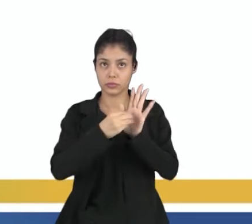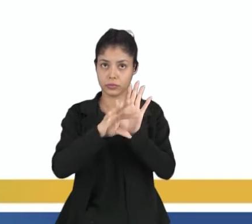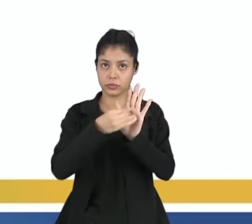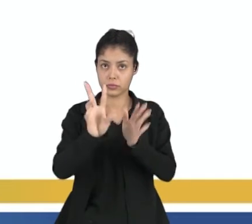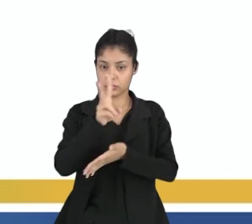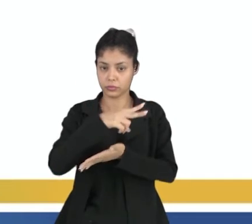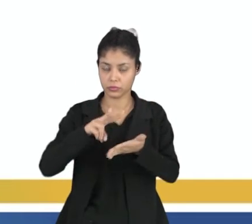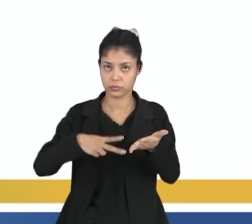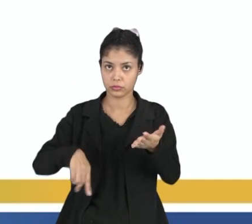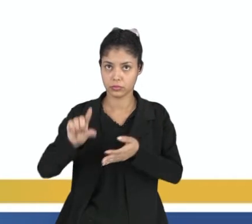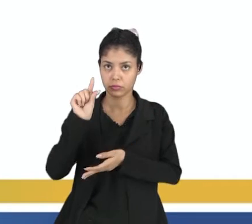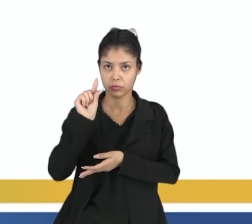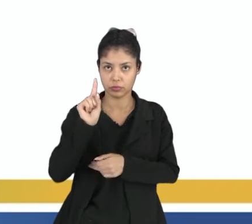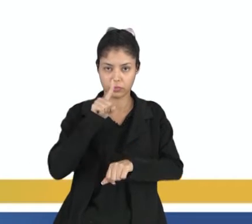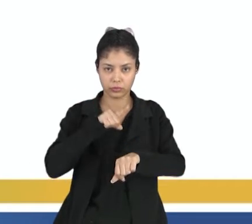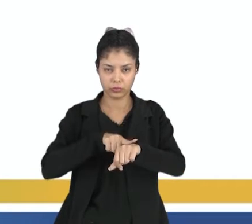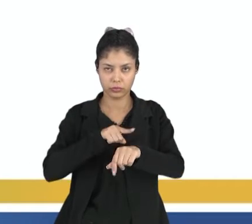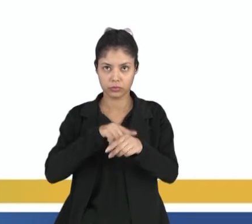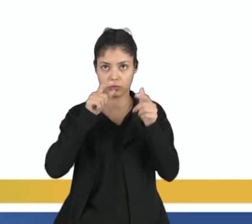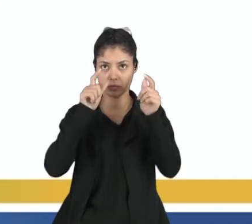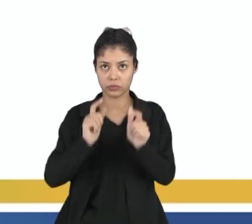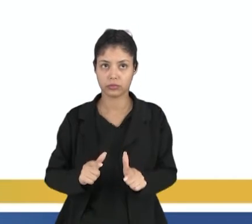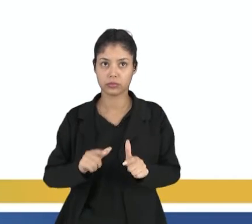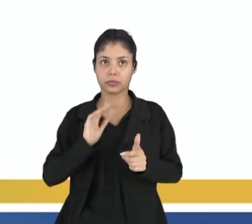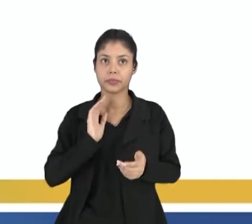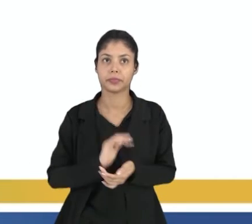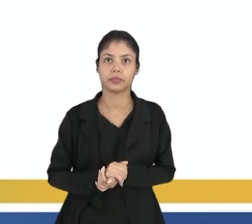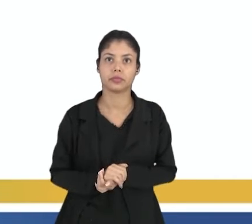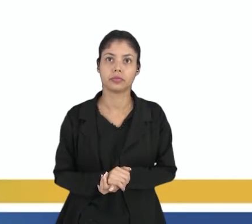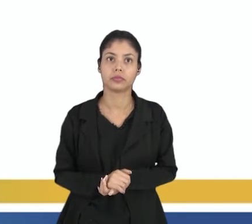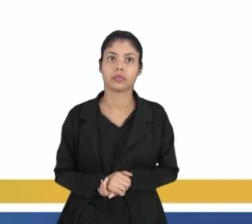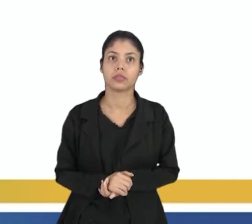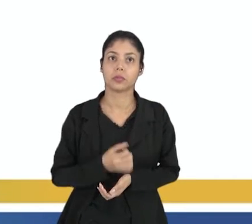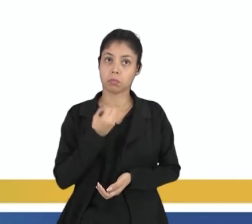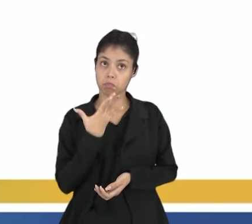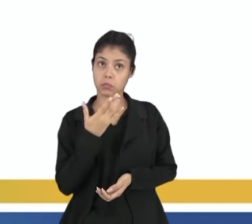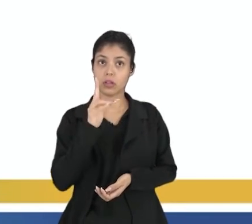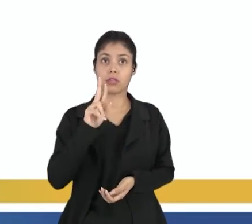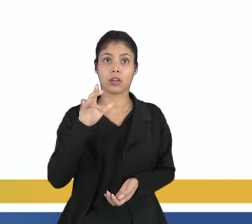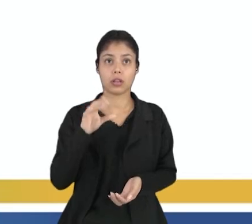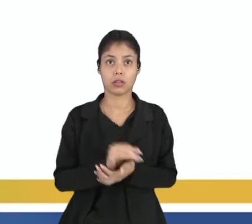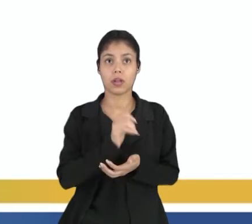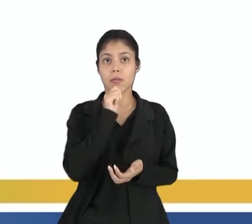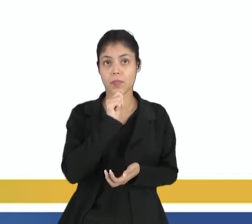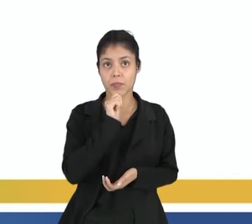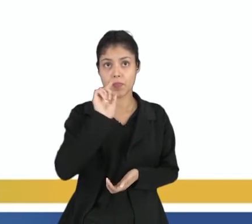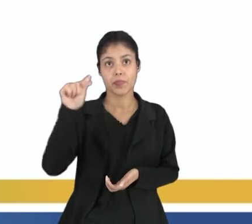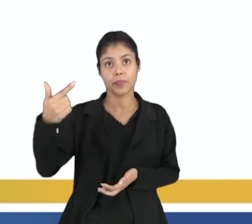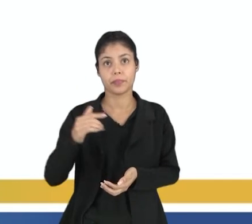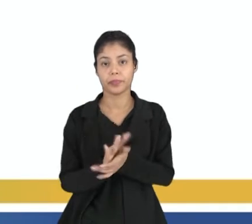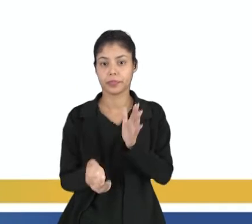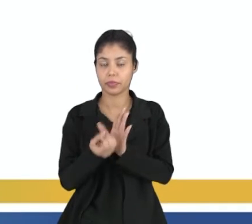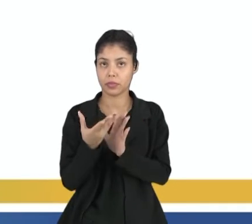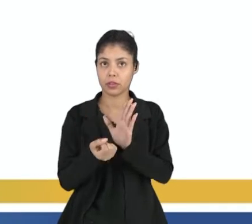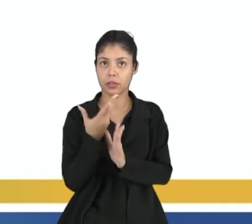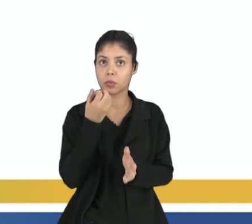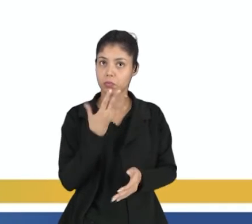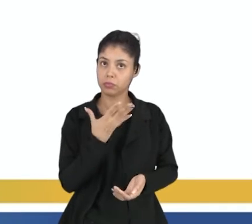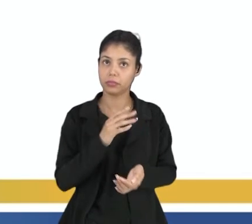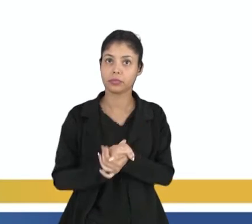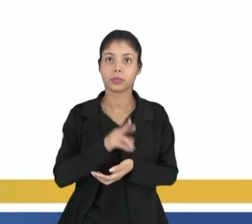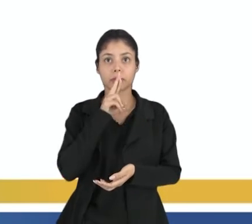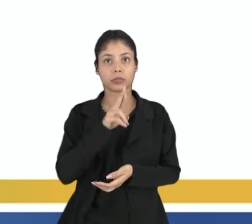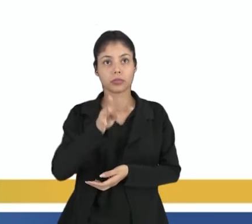e transmitidas ao leitor em pouco tempo e espaço. Um bom infográfico, além de ser bem